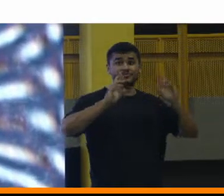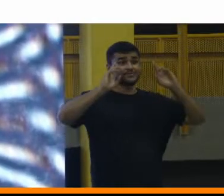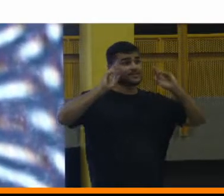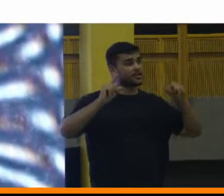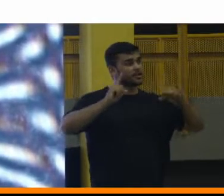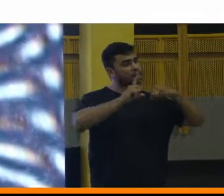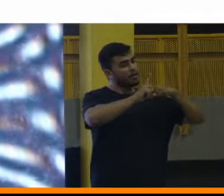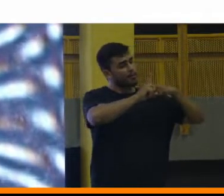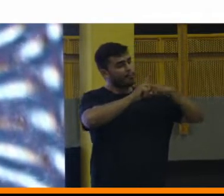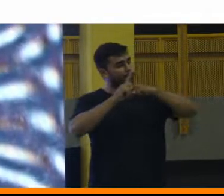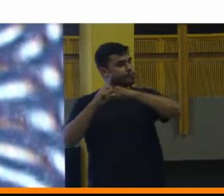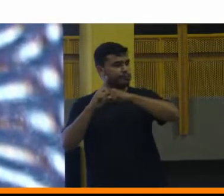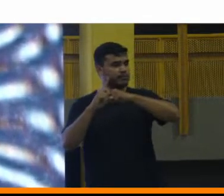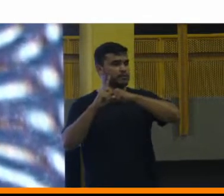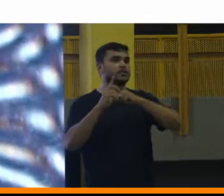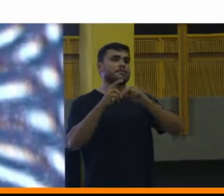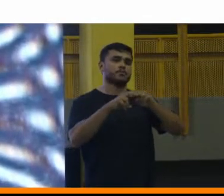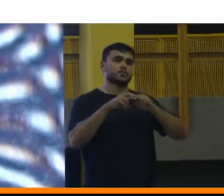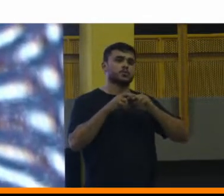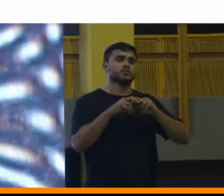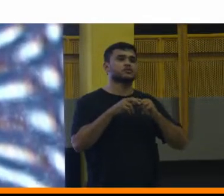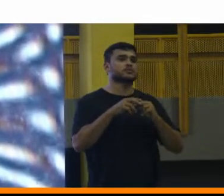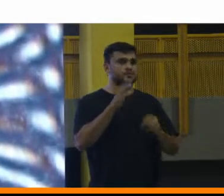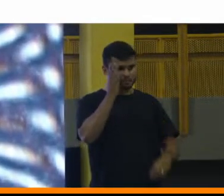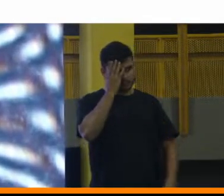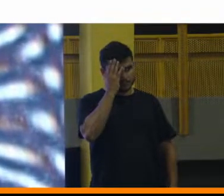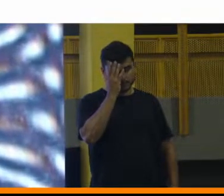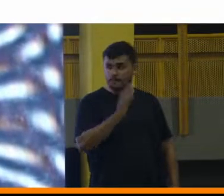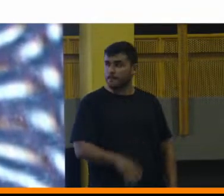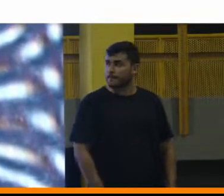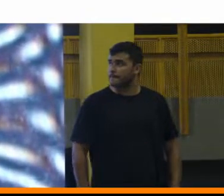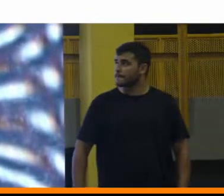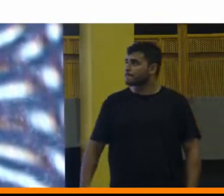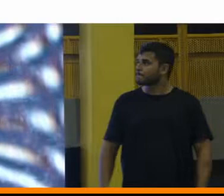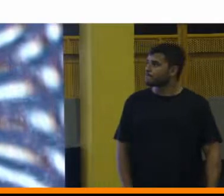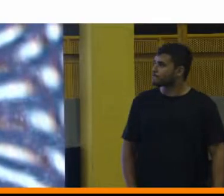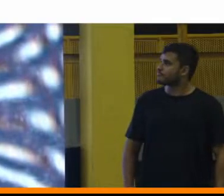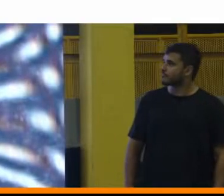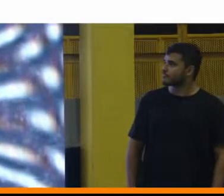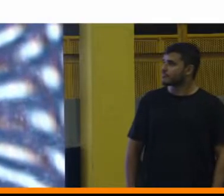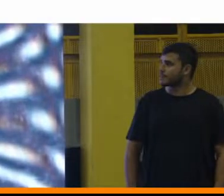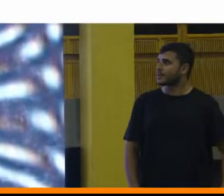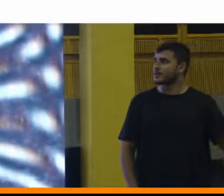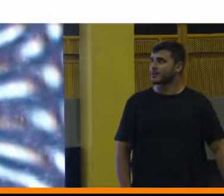não consegue anular a reação. Louco, né?